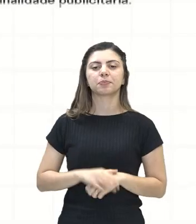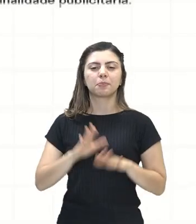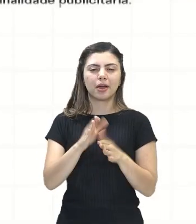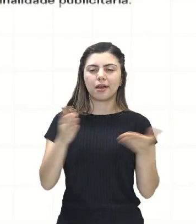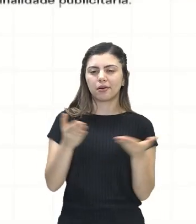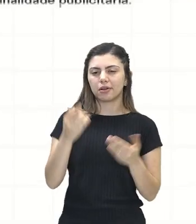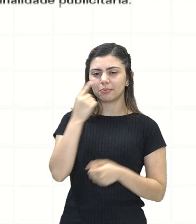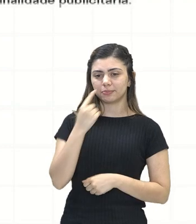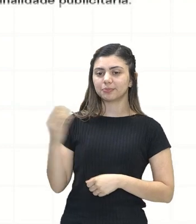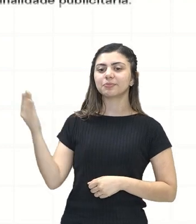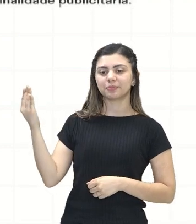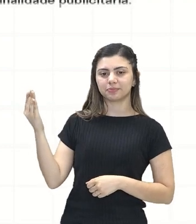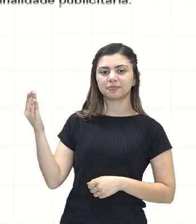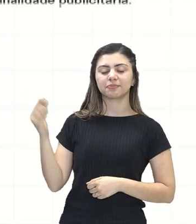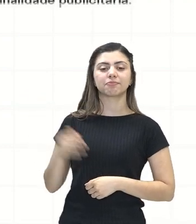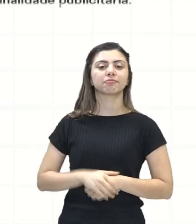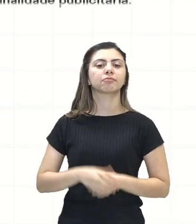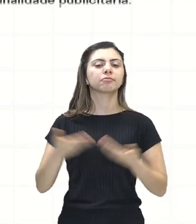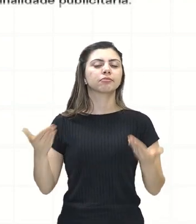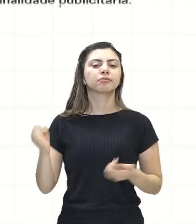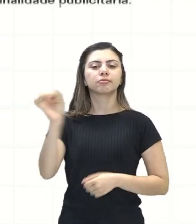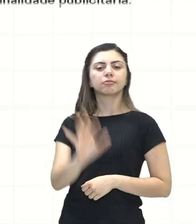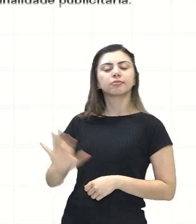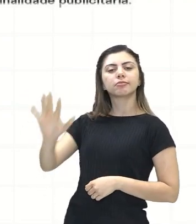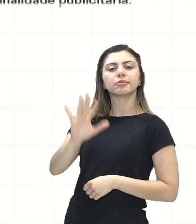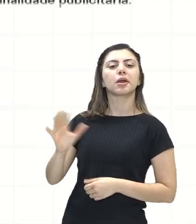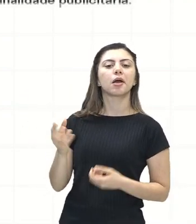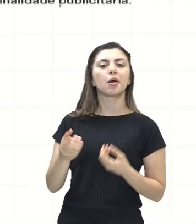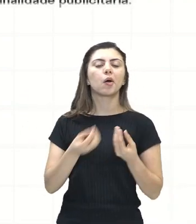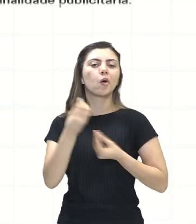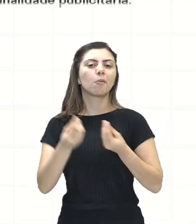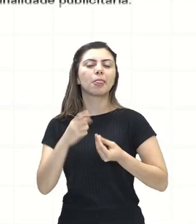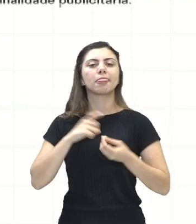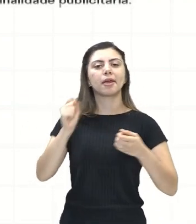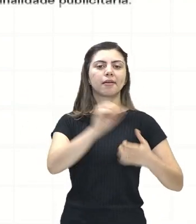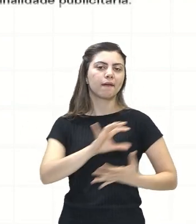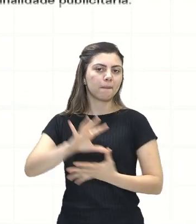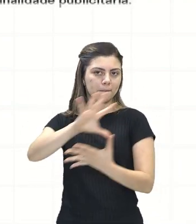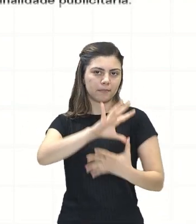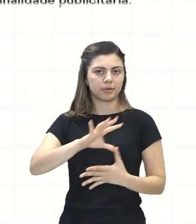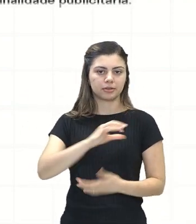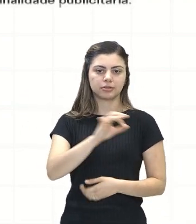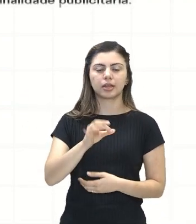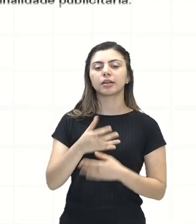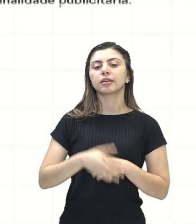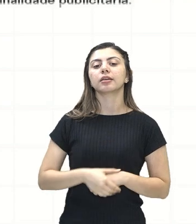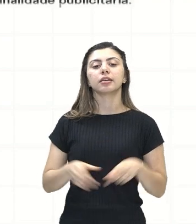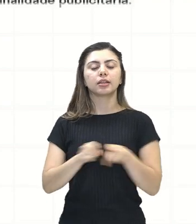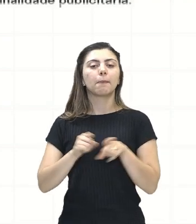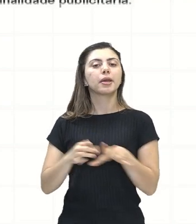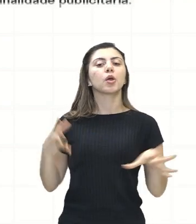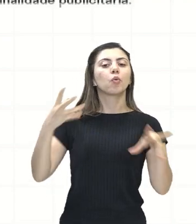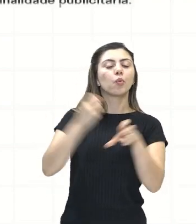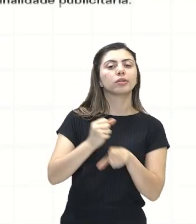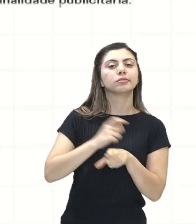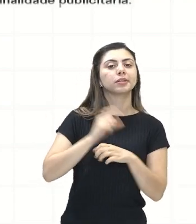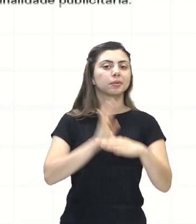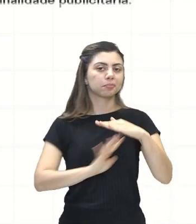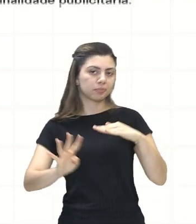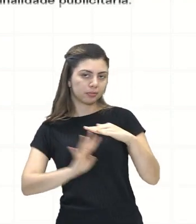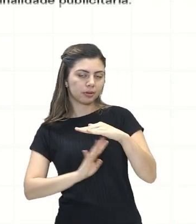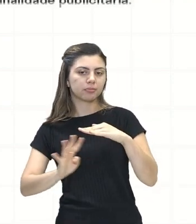mapa aí agora, que vai mostrar o continente da América, né? E quantos refugiados possuem,